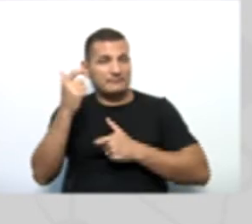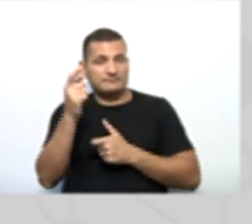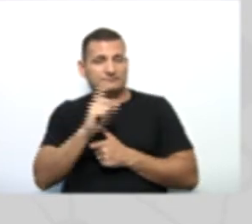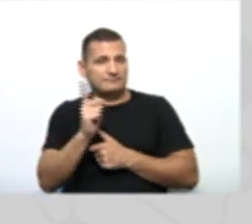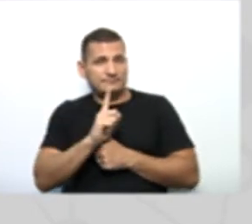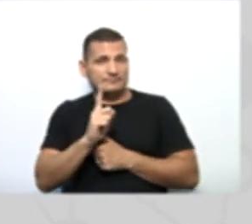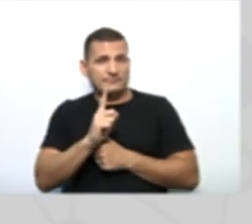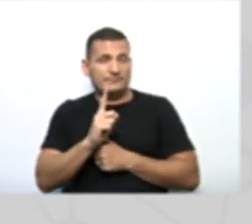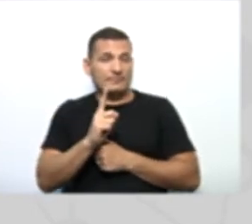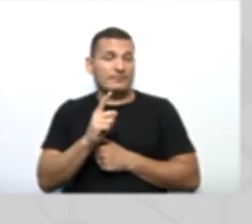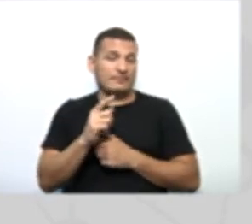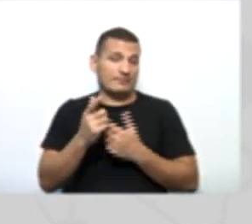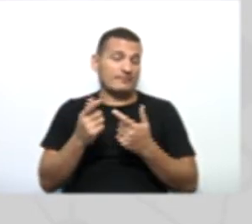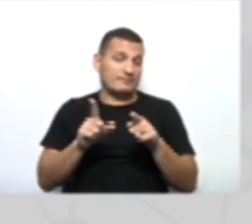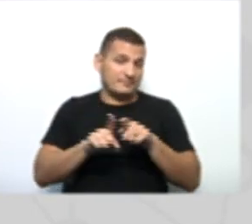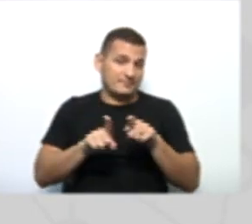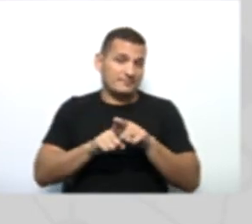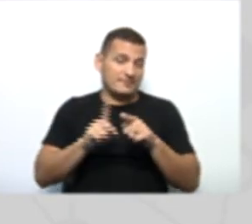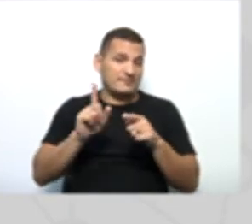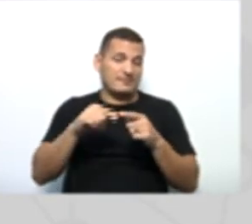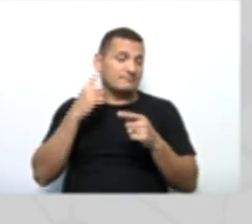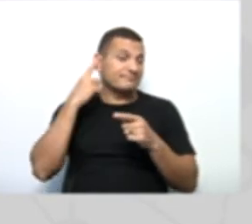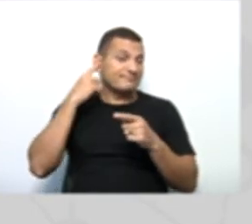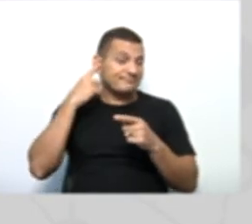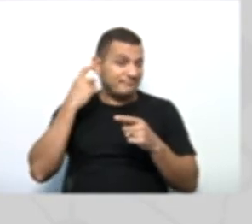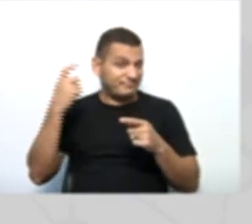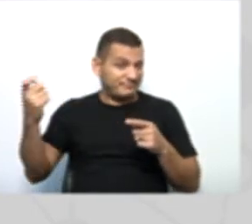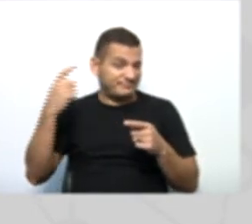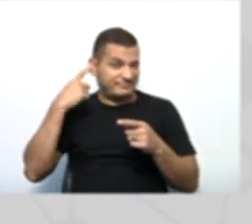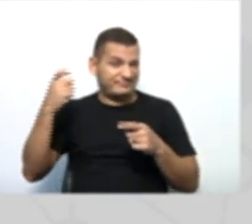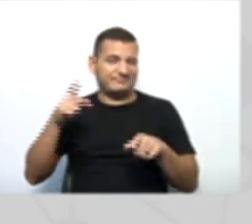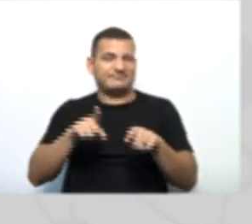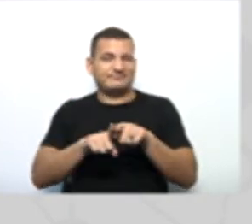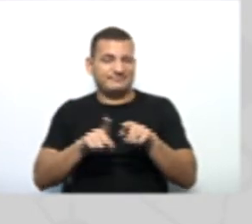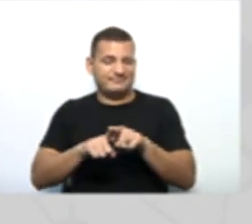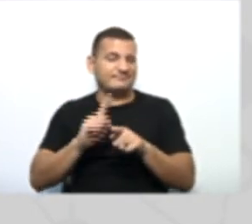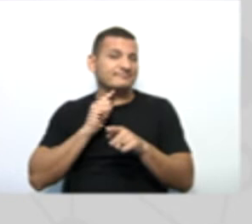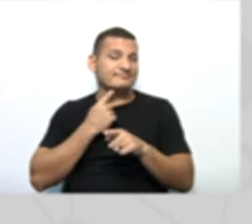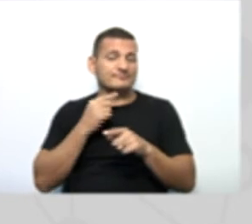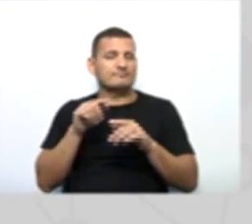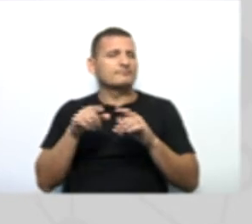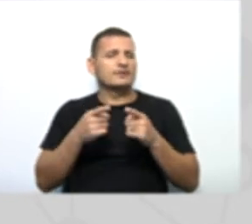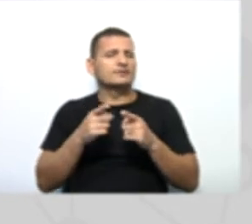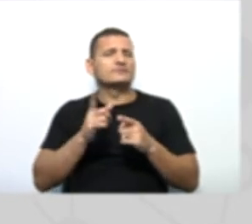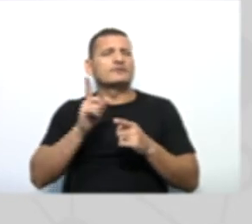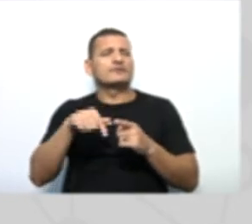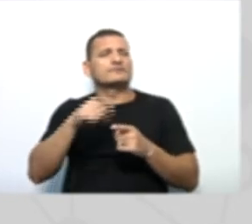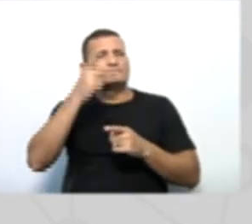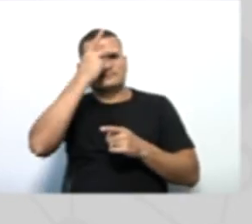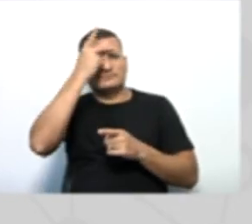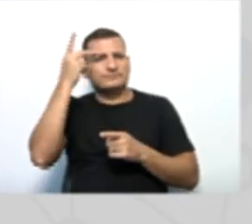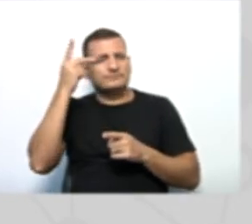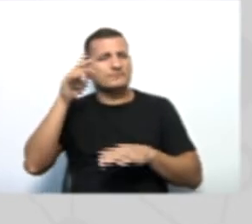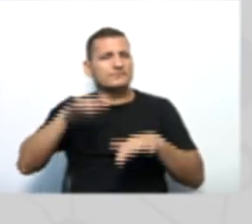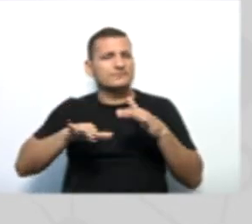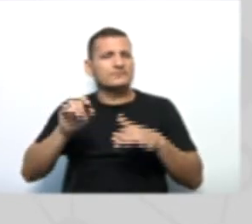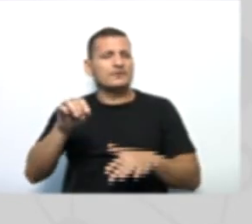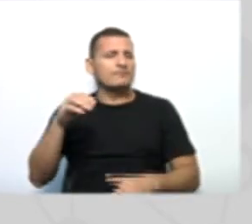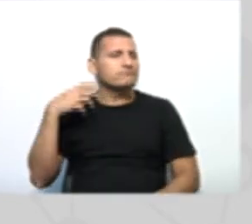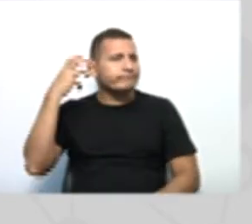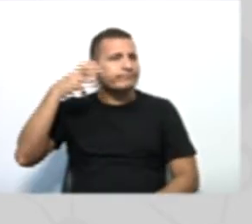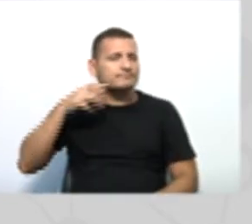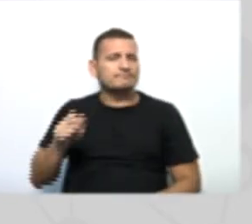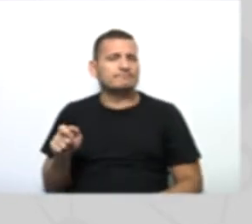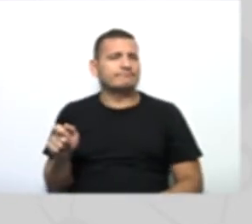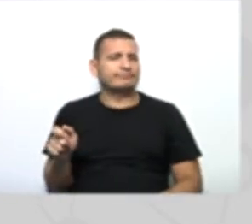Não tô falando disso não. Que também é uma certa poluição sonora, tá bom? Mas estou falando de pessoas que às vezes colocam som muito